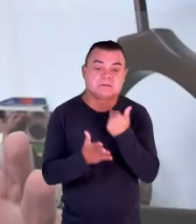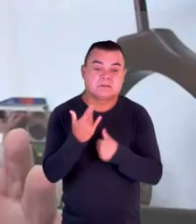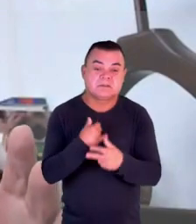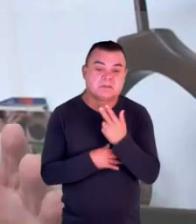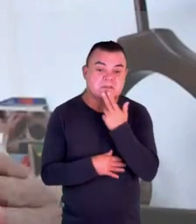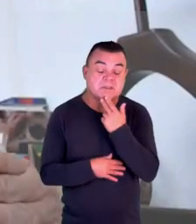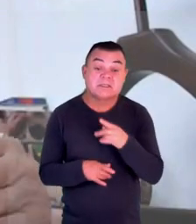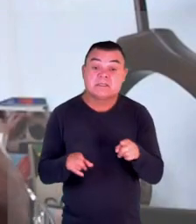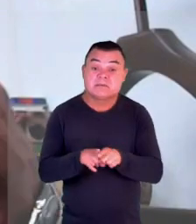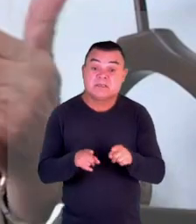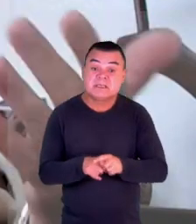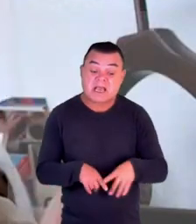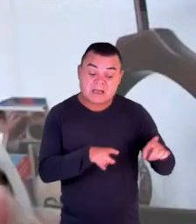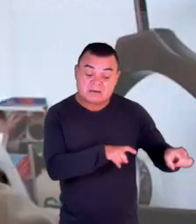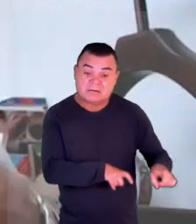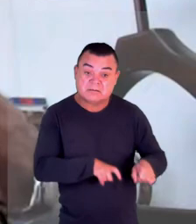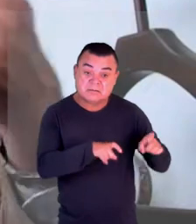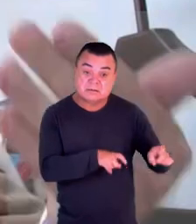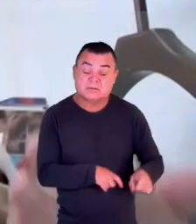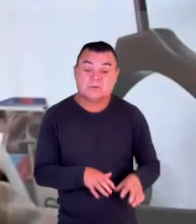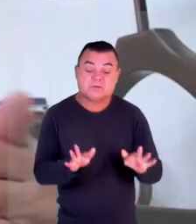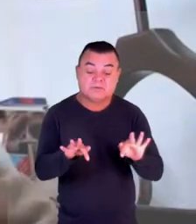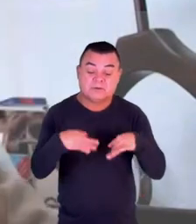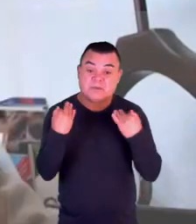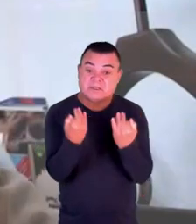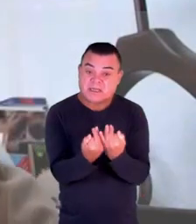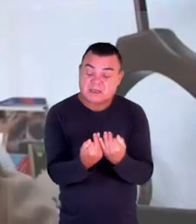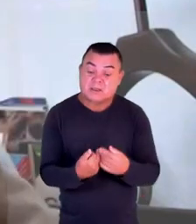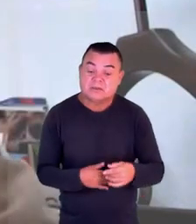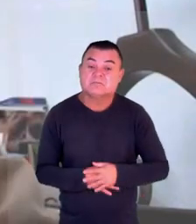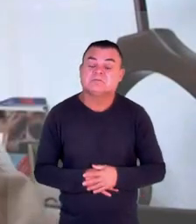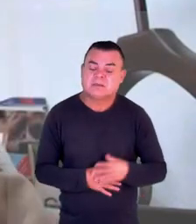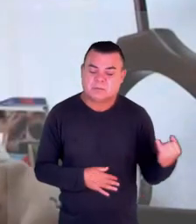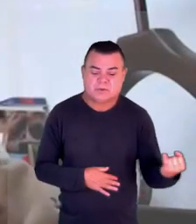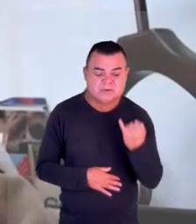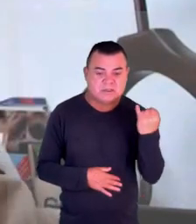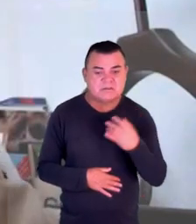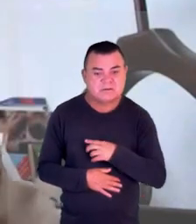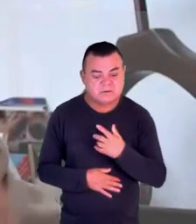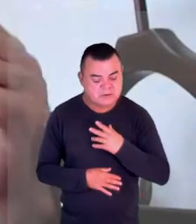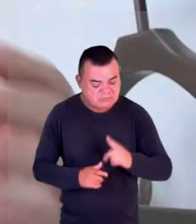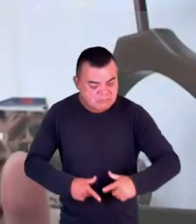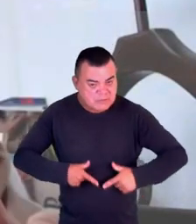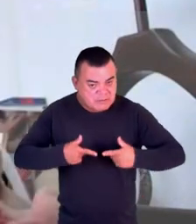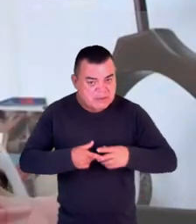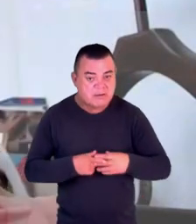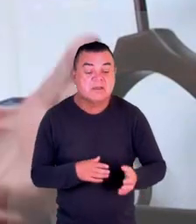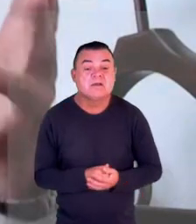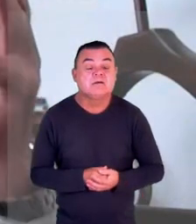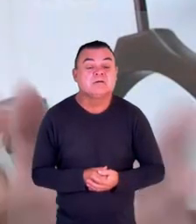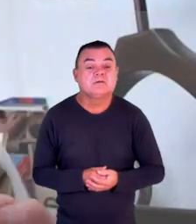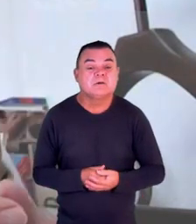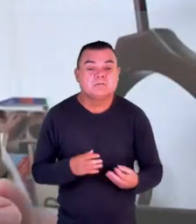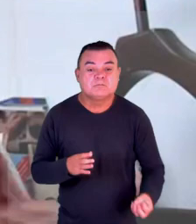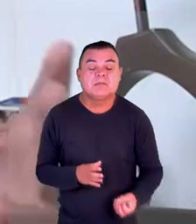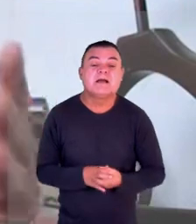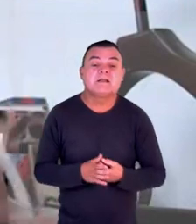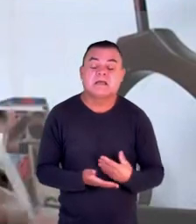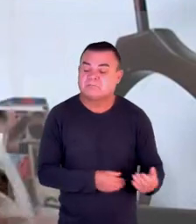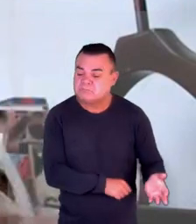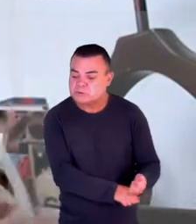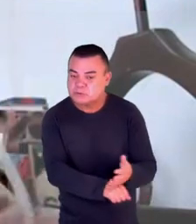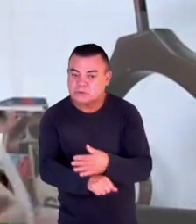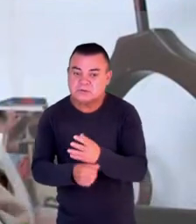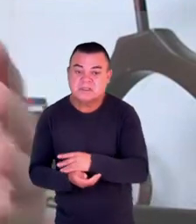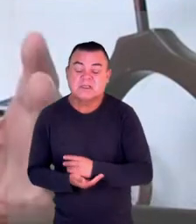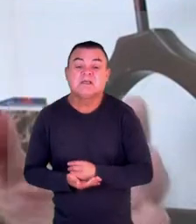Familiar a importância do nosso movimento no sentido de implementação de recursos para a